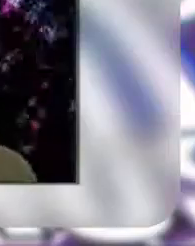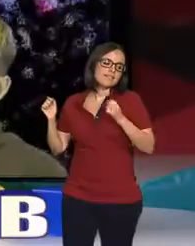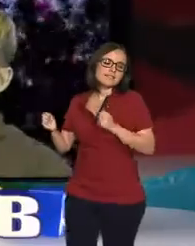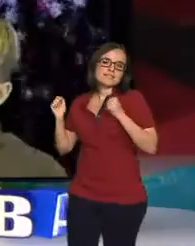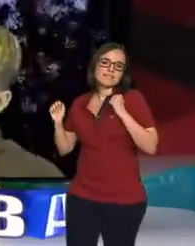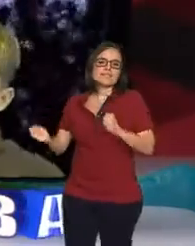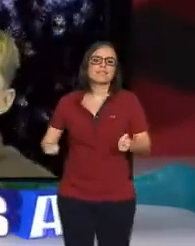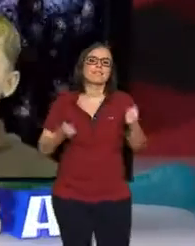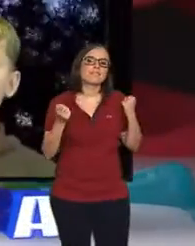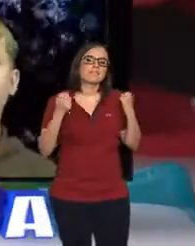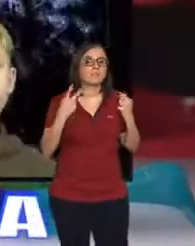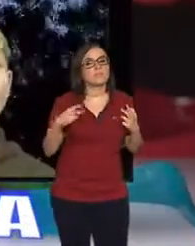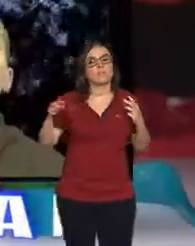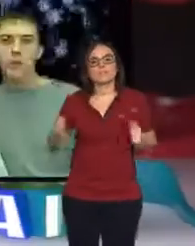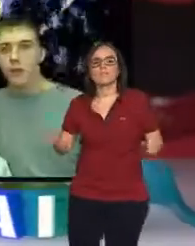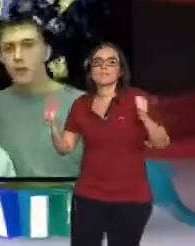coreografia